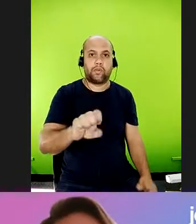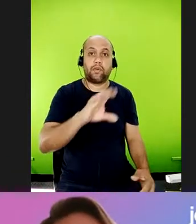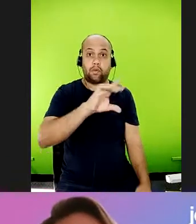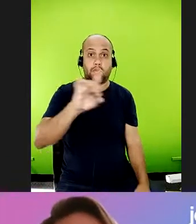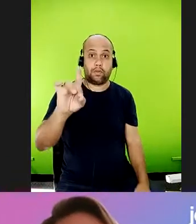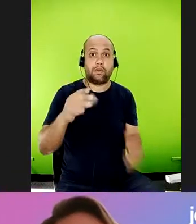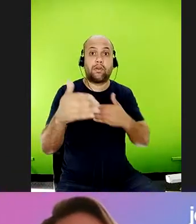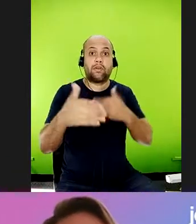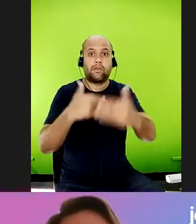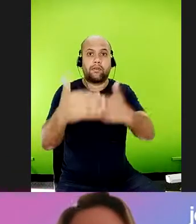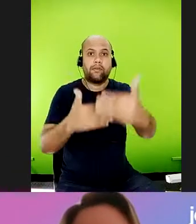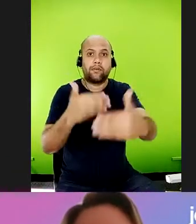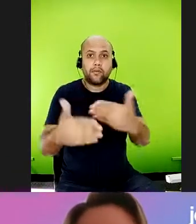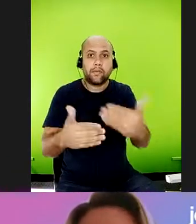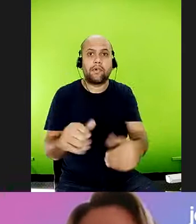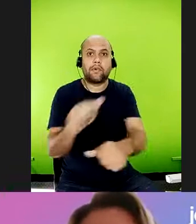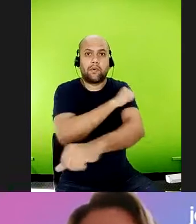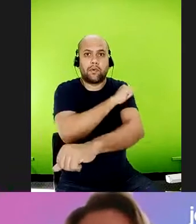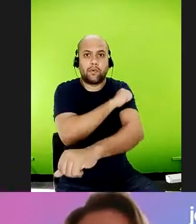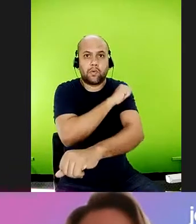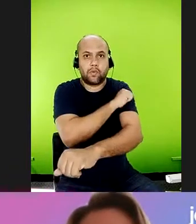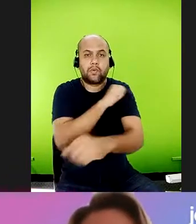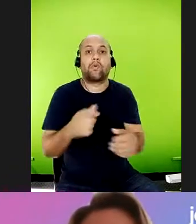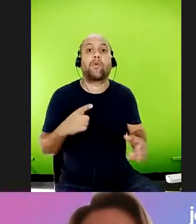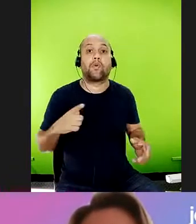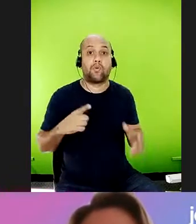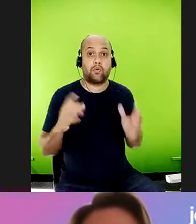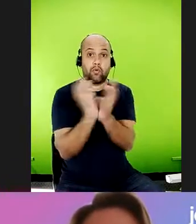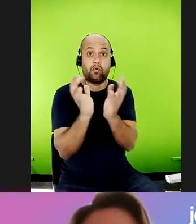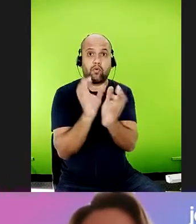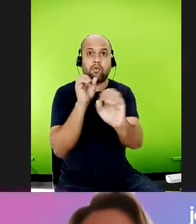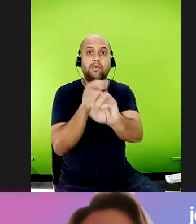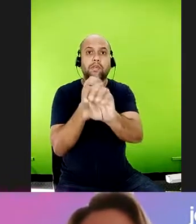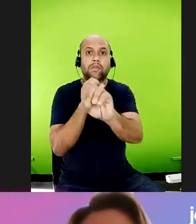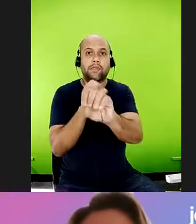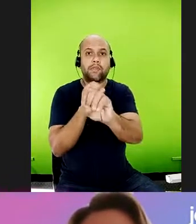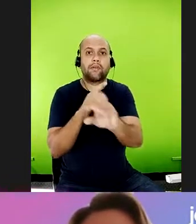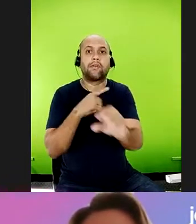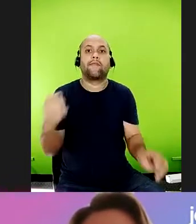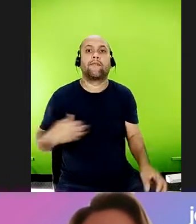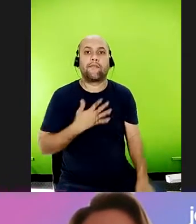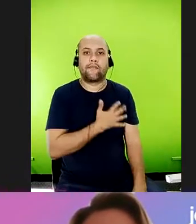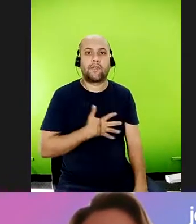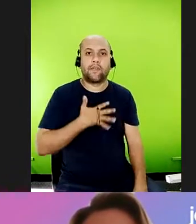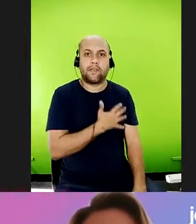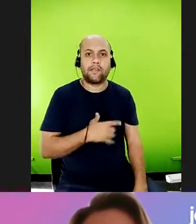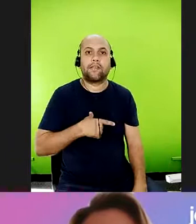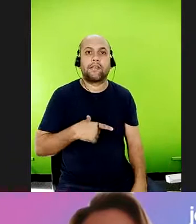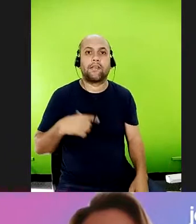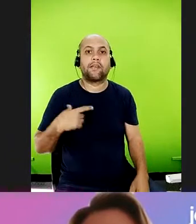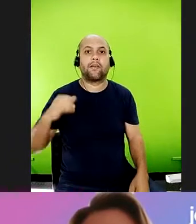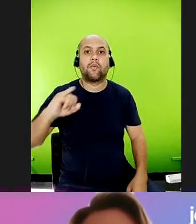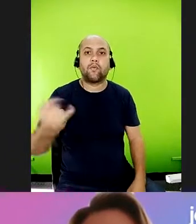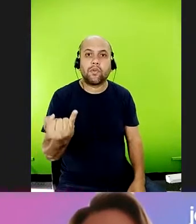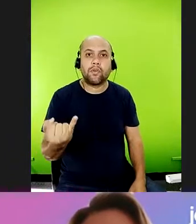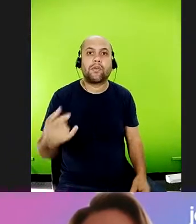do aluno e como ficam instituição de ensino né a gente tá muito feliz de fazer essa oportunidade entendemos que temos esse